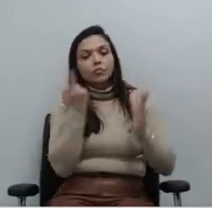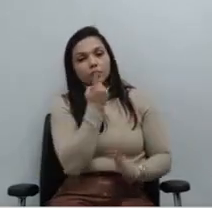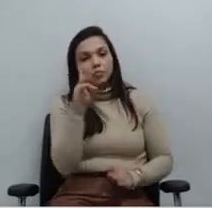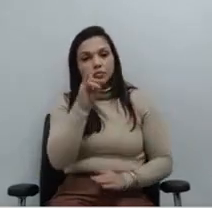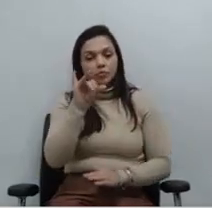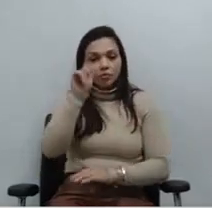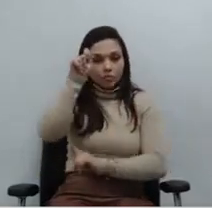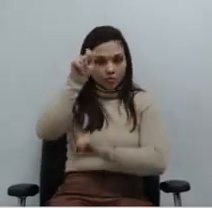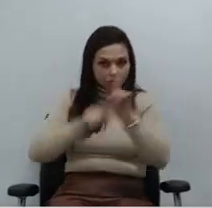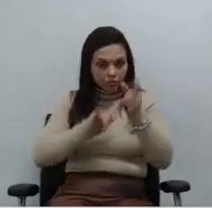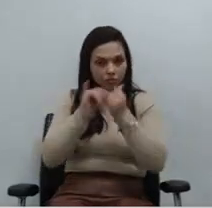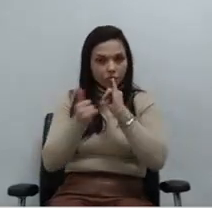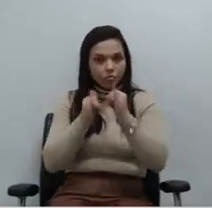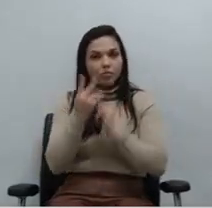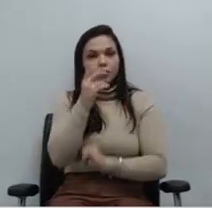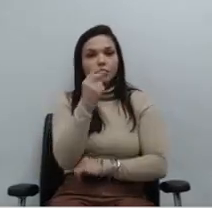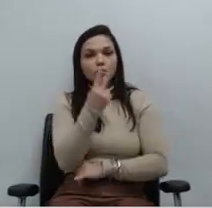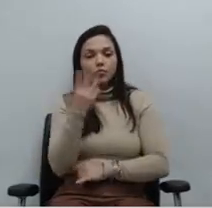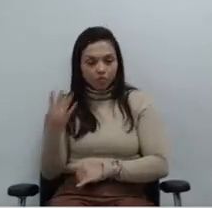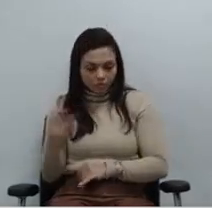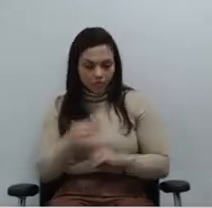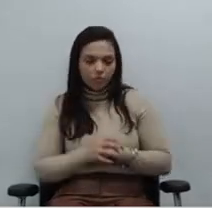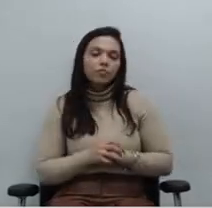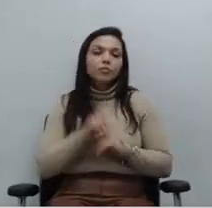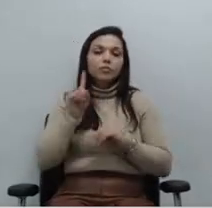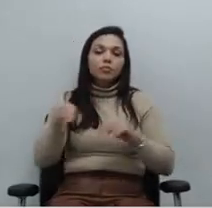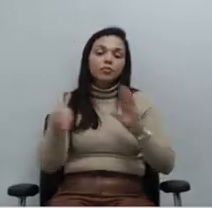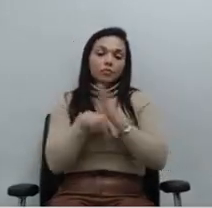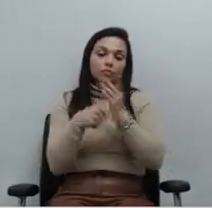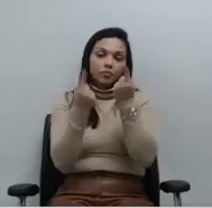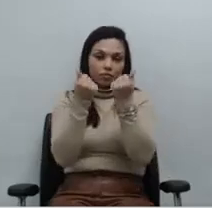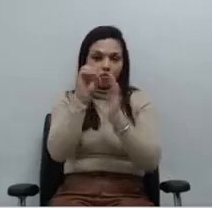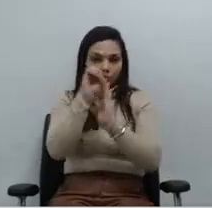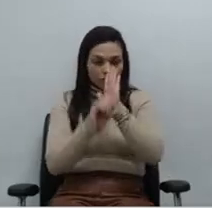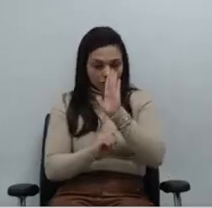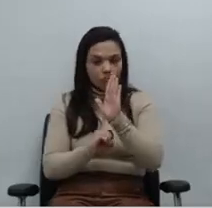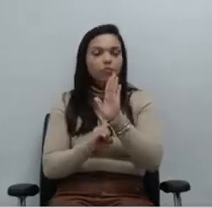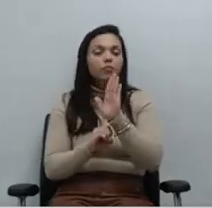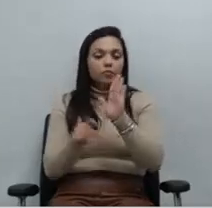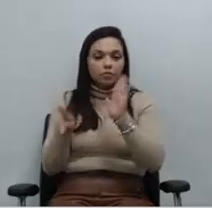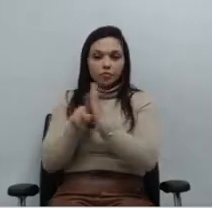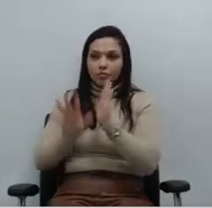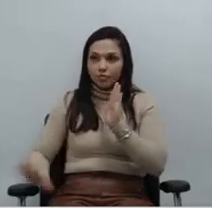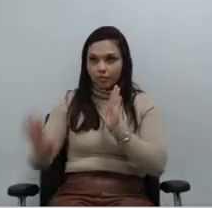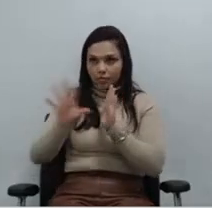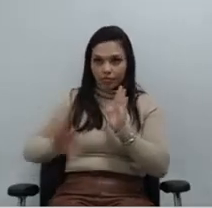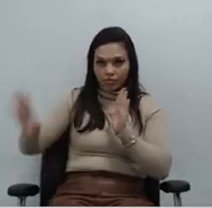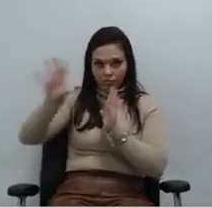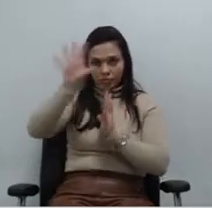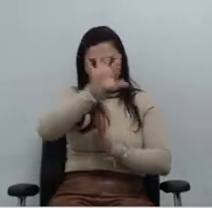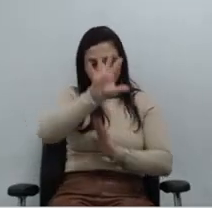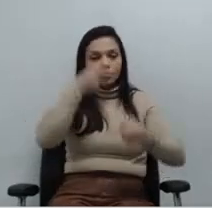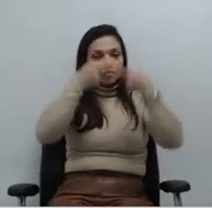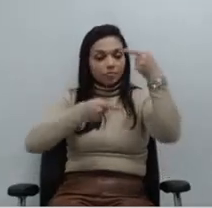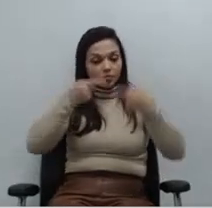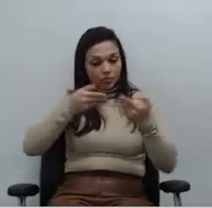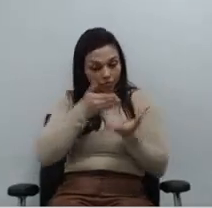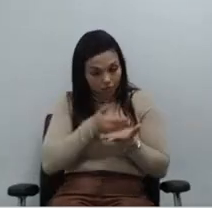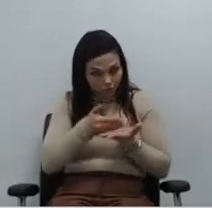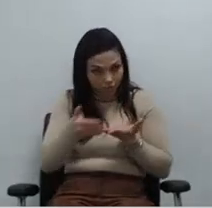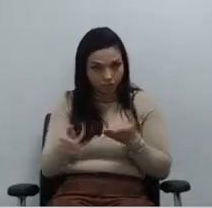sistema POS, Proposta Orçamentária Setorial. Diante das informações apresentadas, para dar início aos debates e possibilitar a contribuição